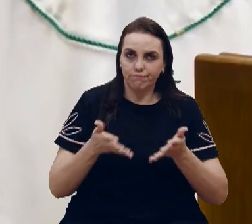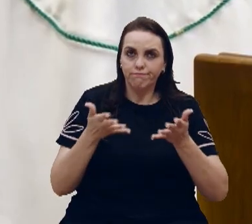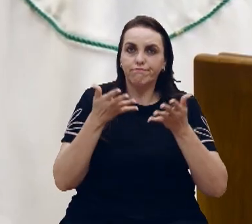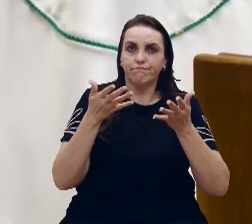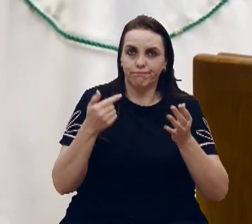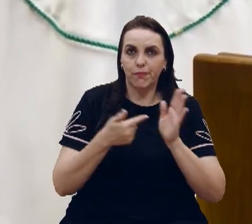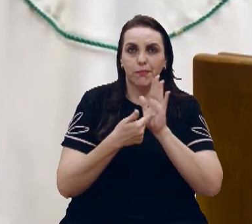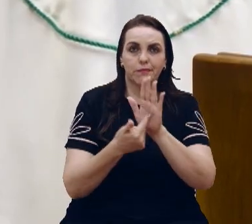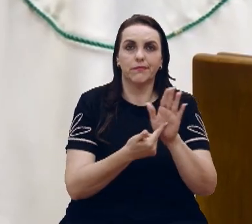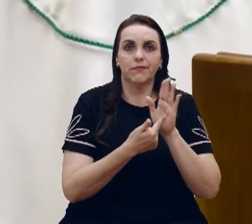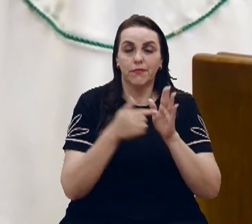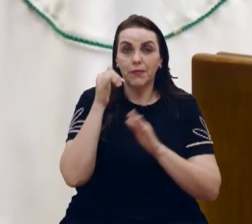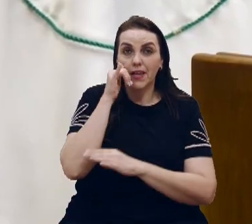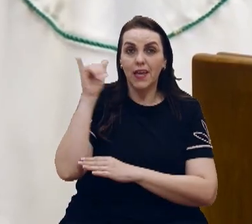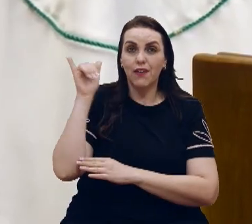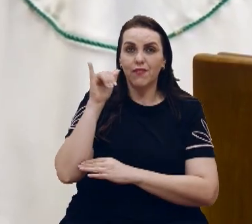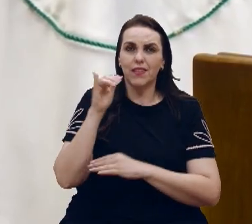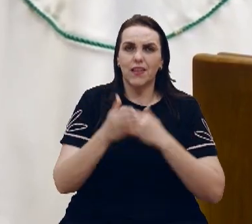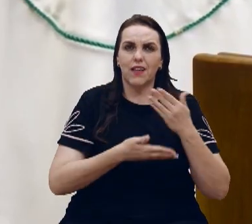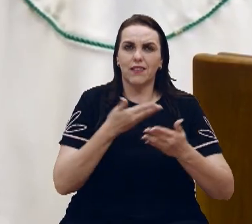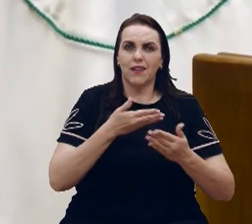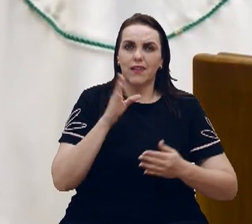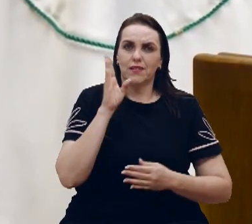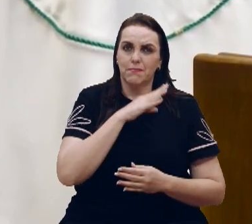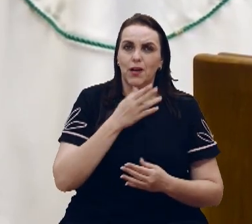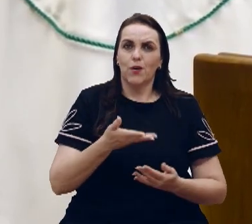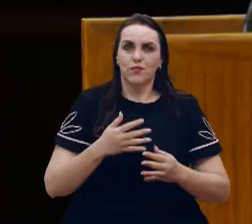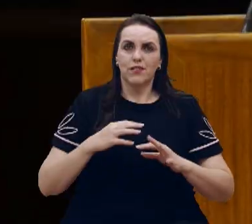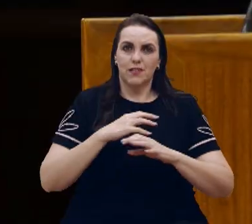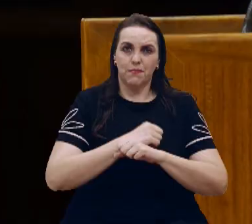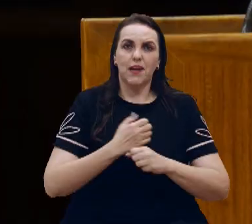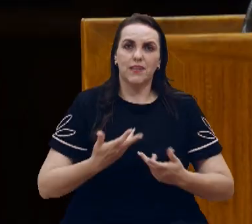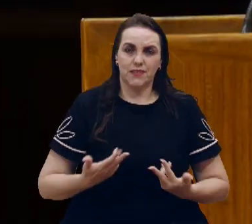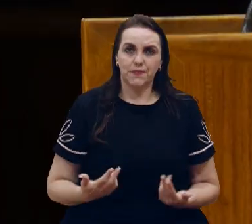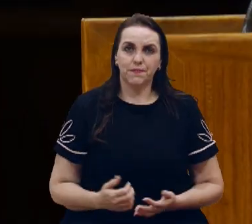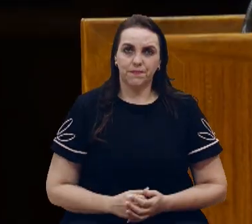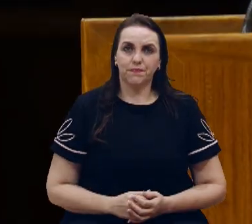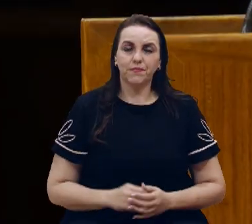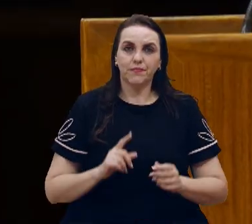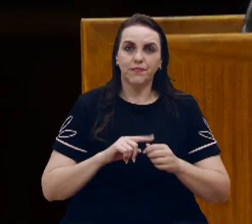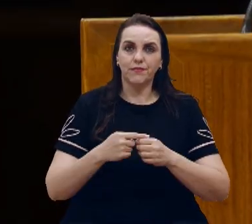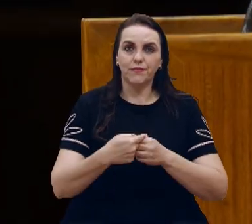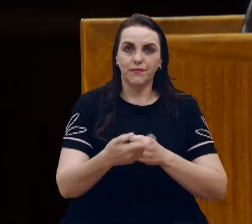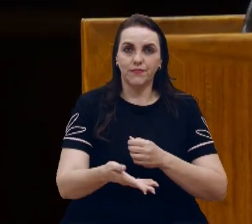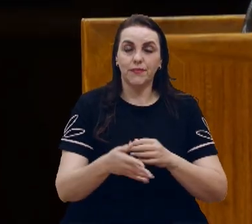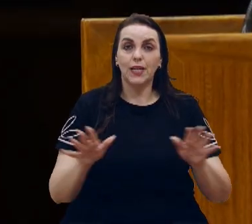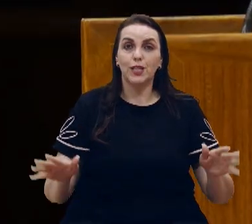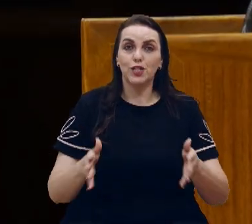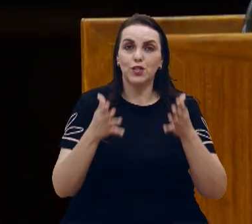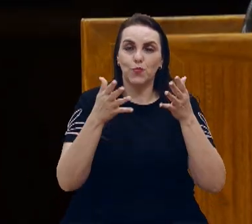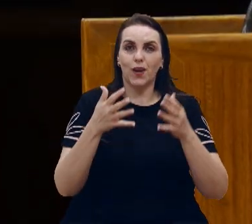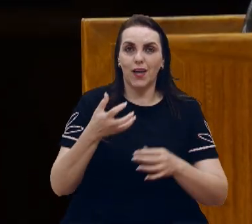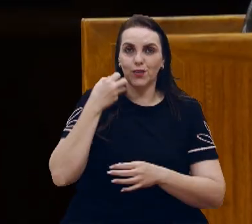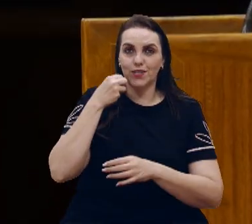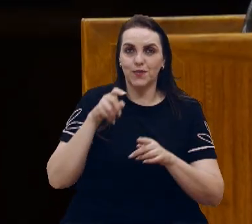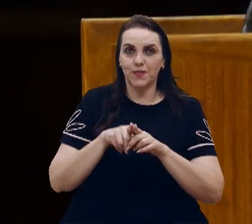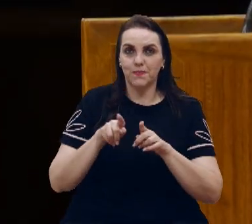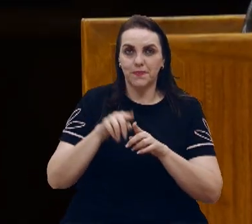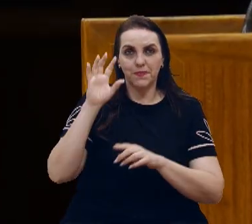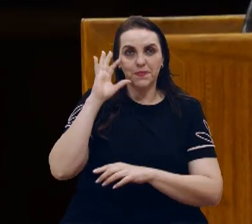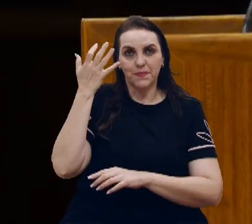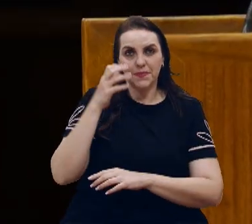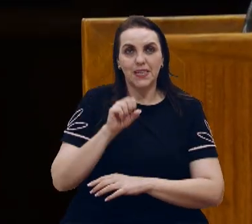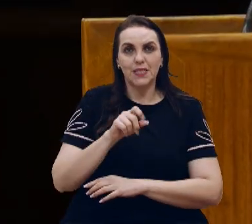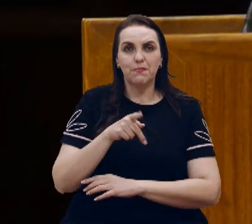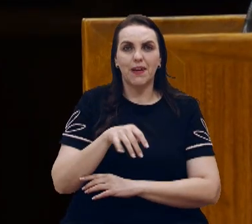gente previna os maus tratos na nossa cidade, né? E também estimule a adoção, como aconteceu no caso do